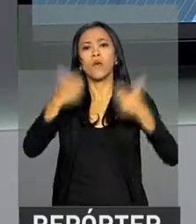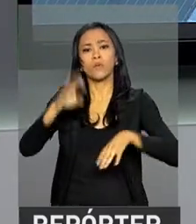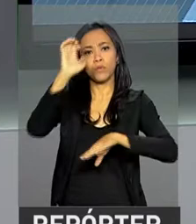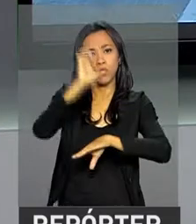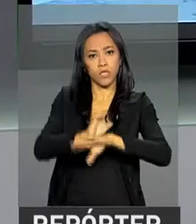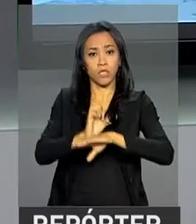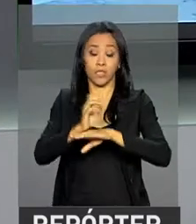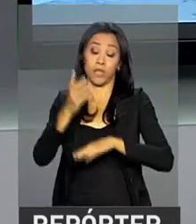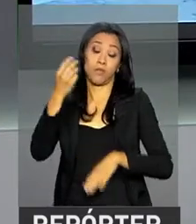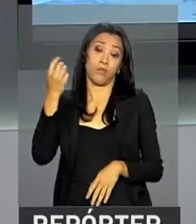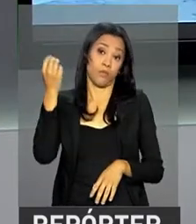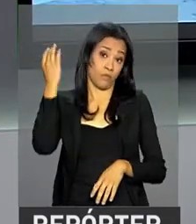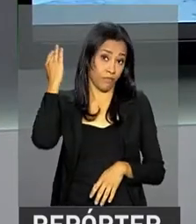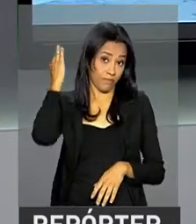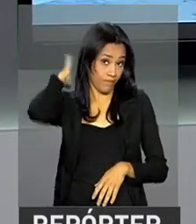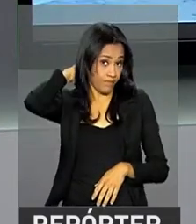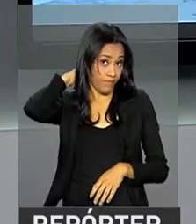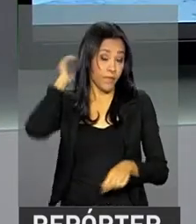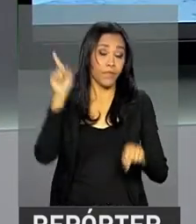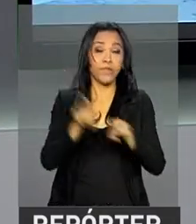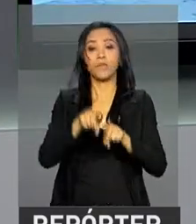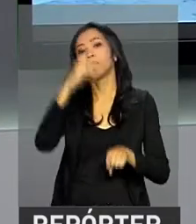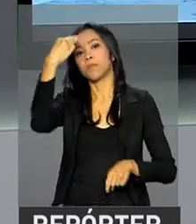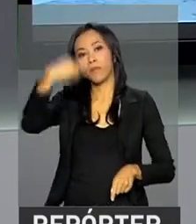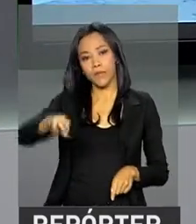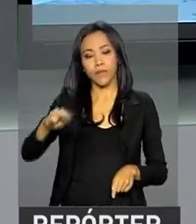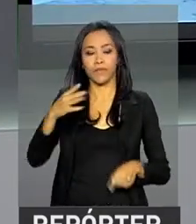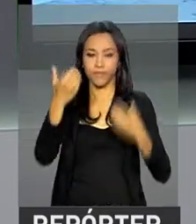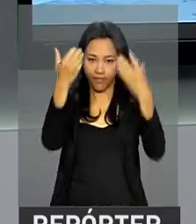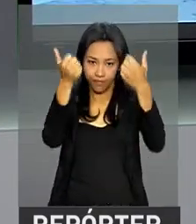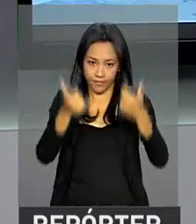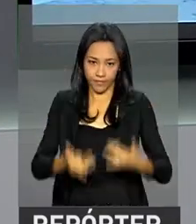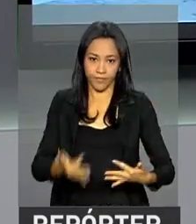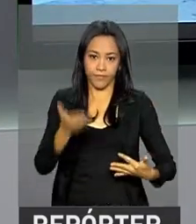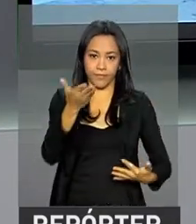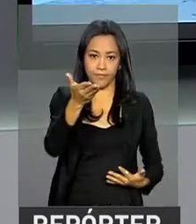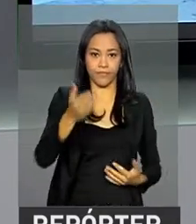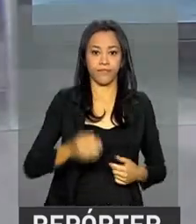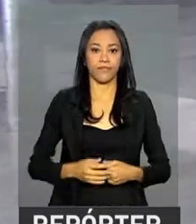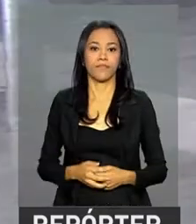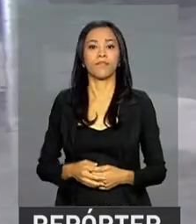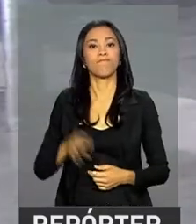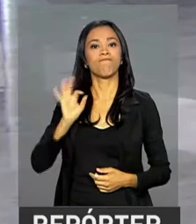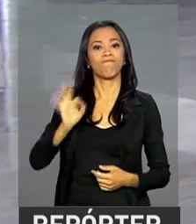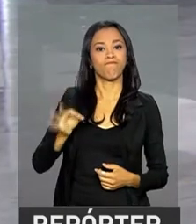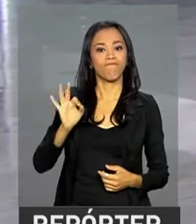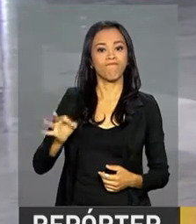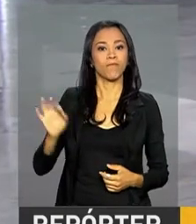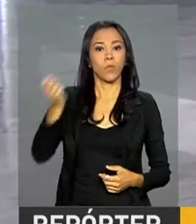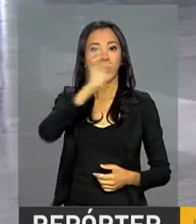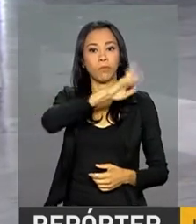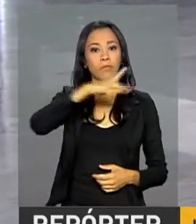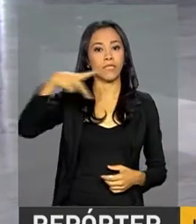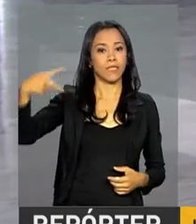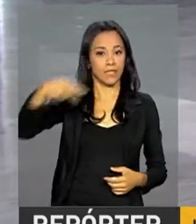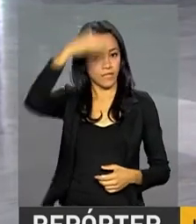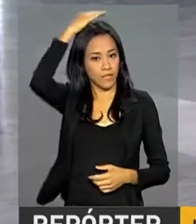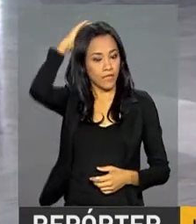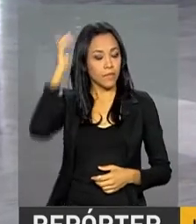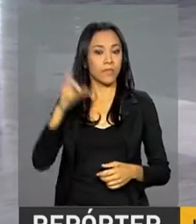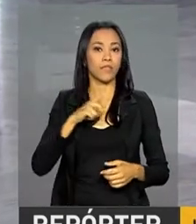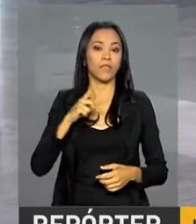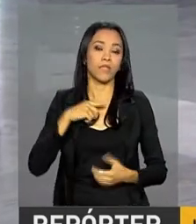detalhes é o nosso repórter joão pedro neto o joão carlos exatamente como você falou o presidente michel temer cumpre agenda fora de